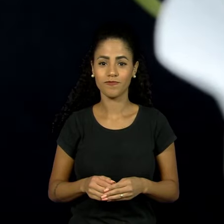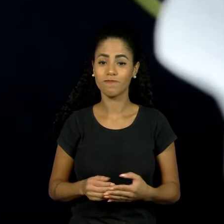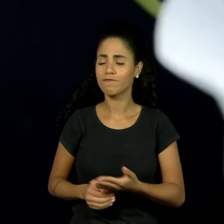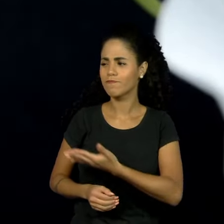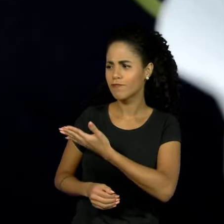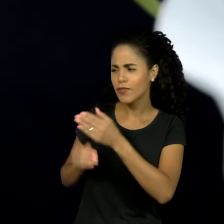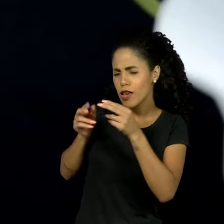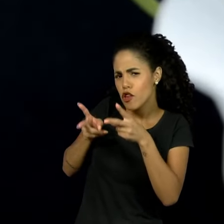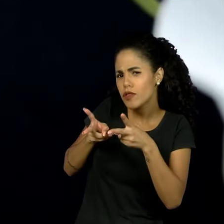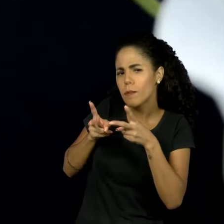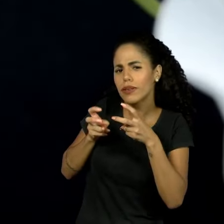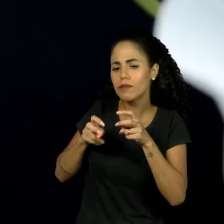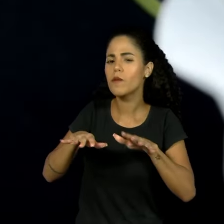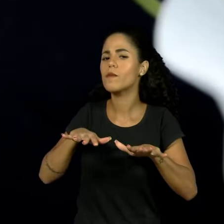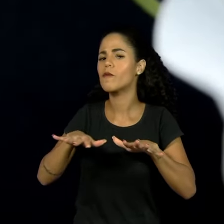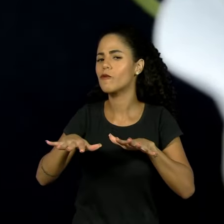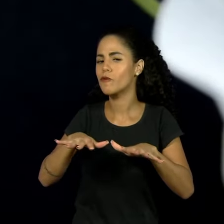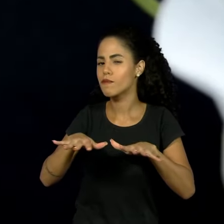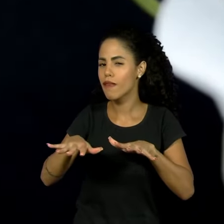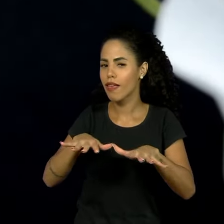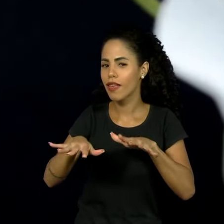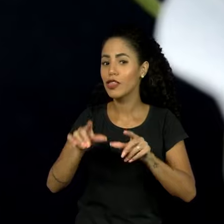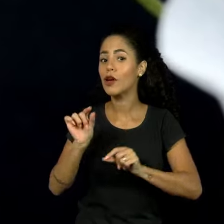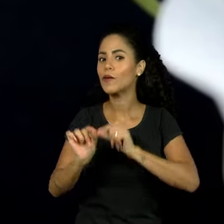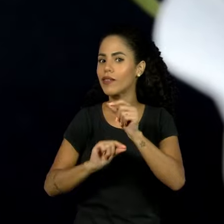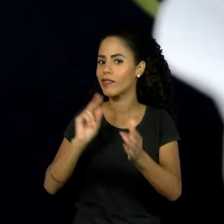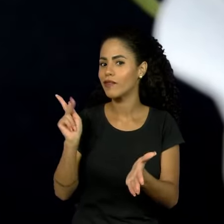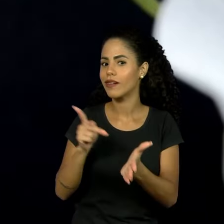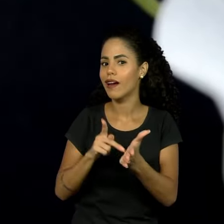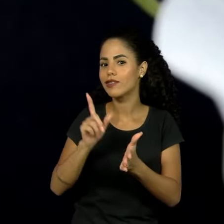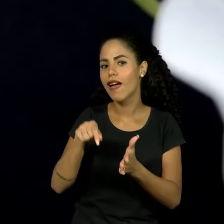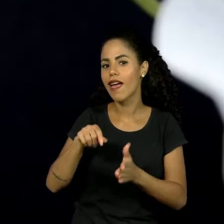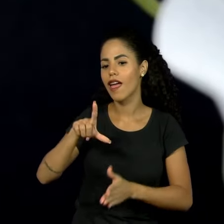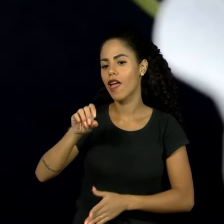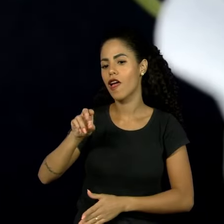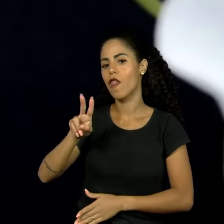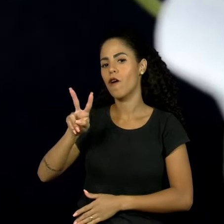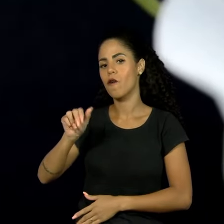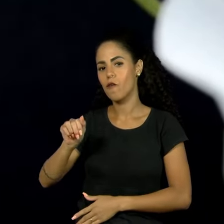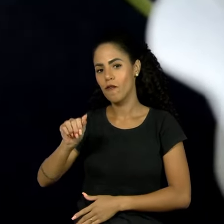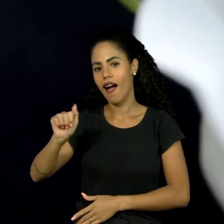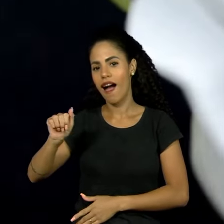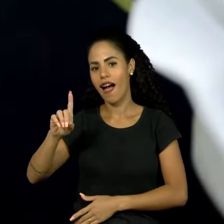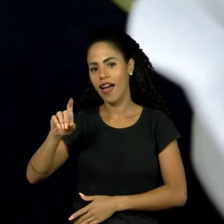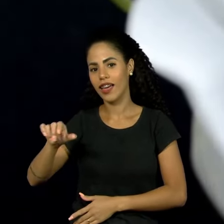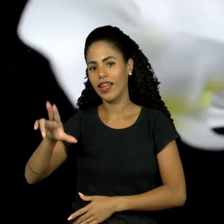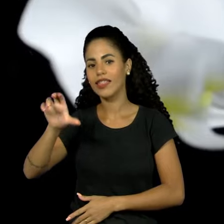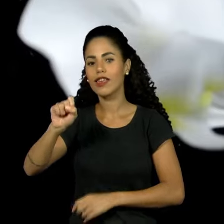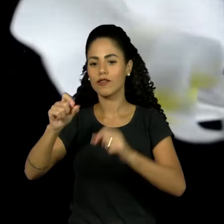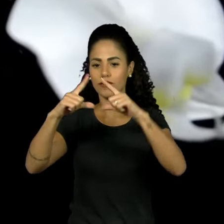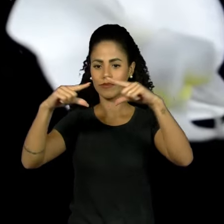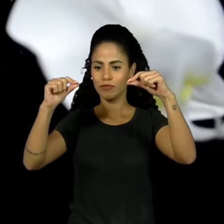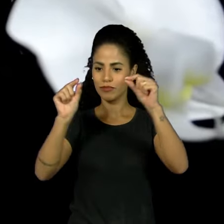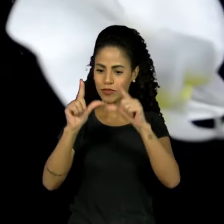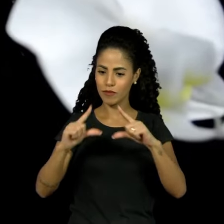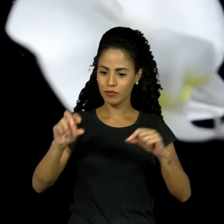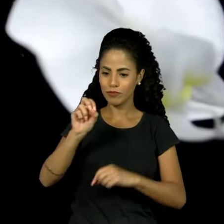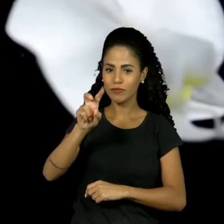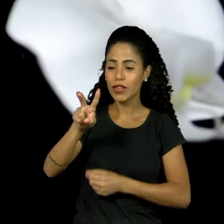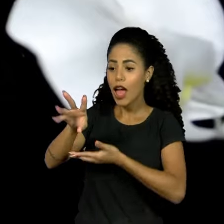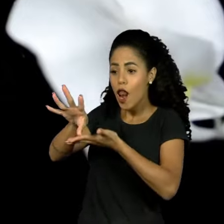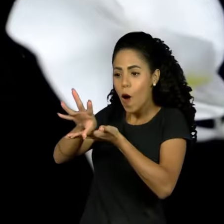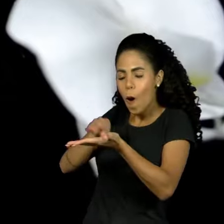Percebe que ela se movimenta? Na verdade, você está vendo um louva-a-Deus orquídea, um inseto raro que imita a